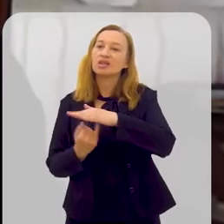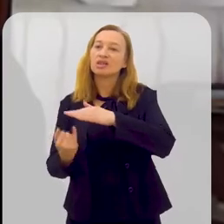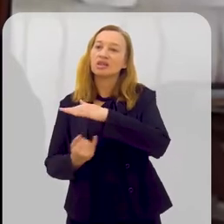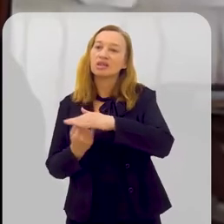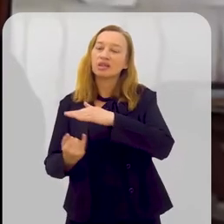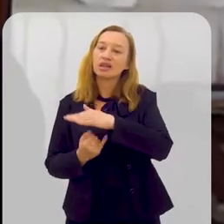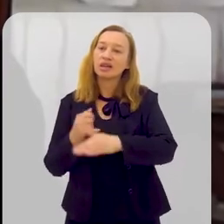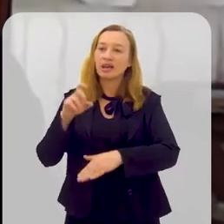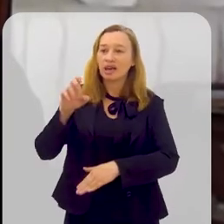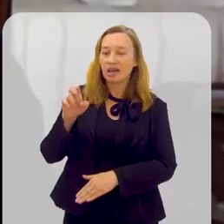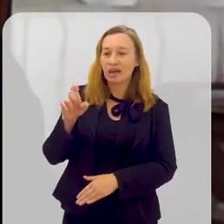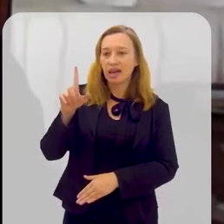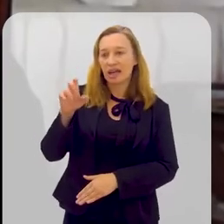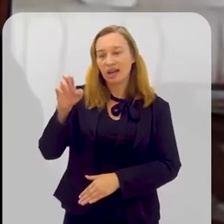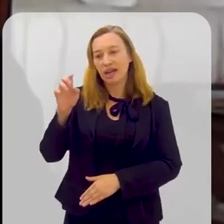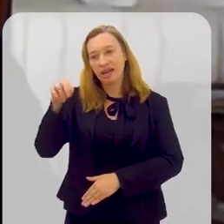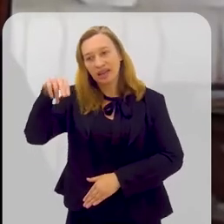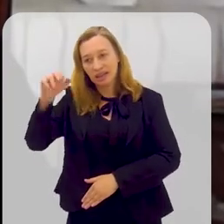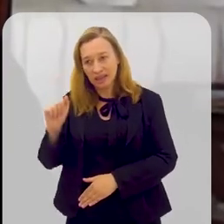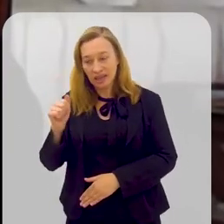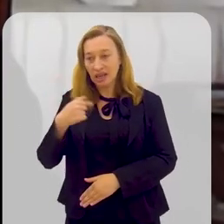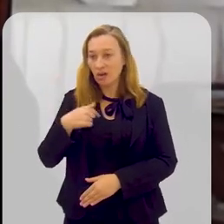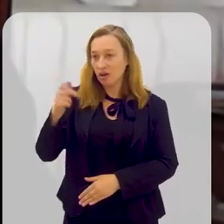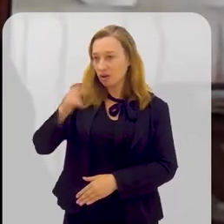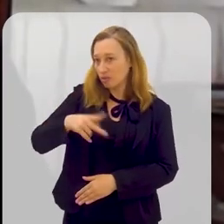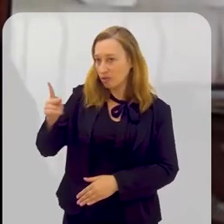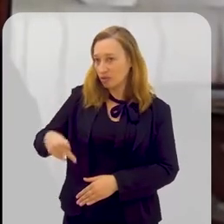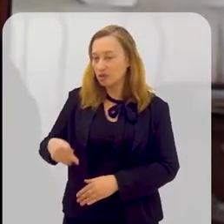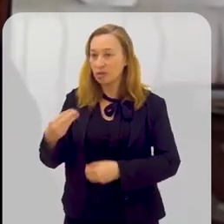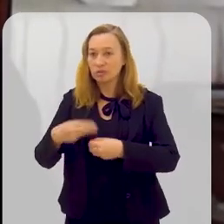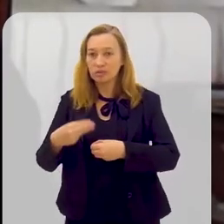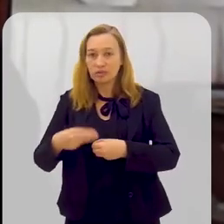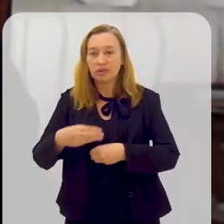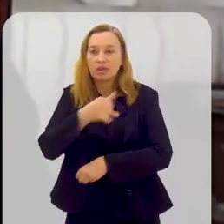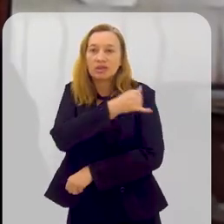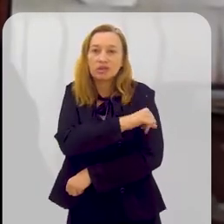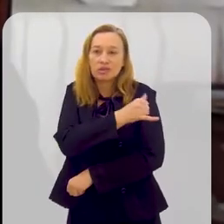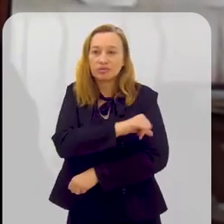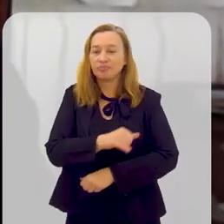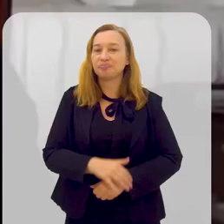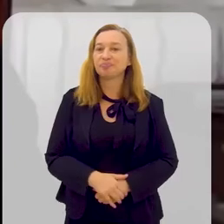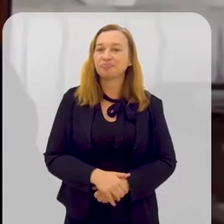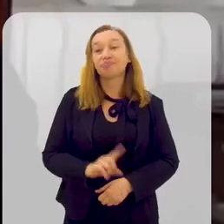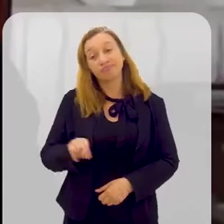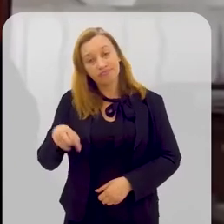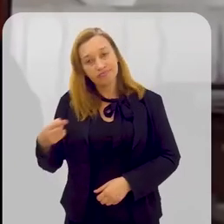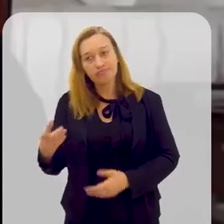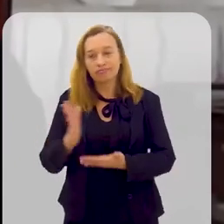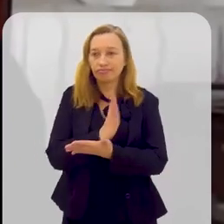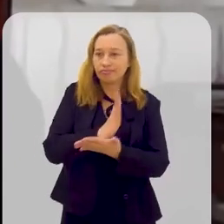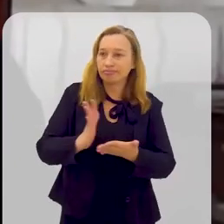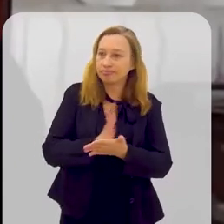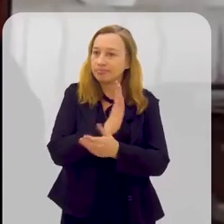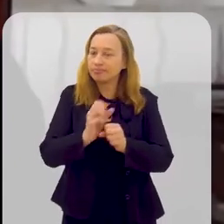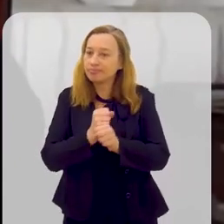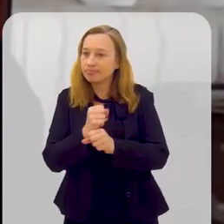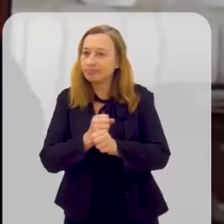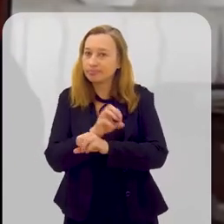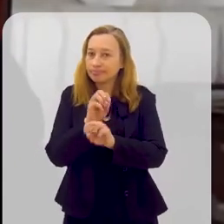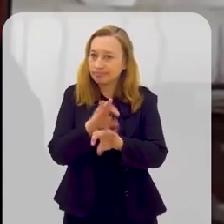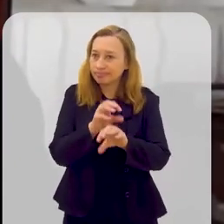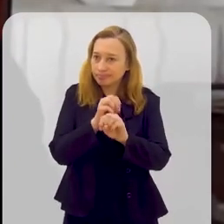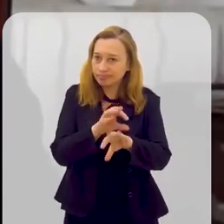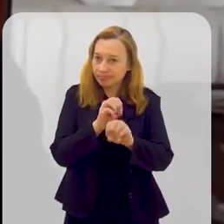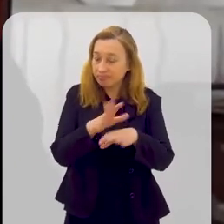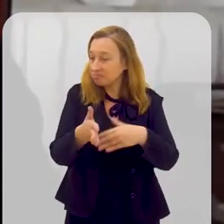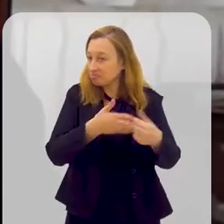no instituto Helena antipop eu era professora do município do Rio de Janeiro e depois de alguns